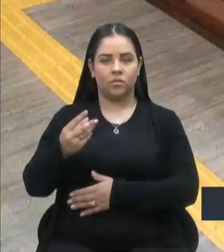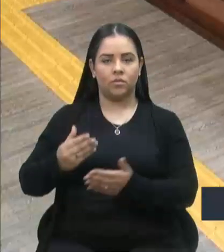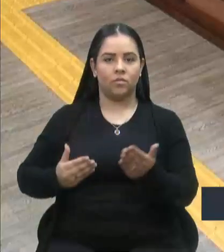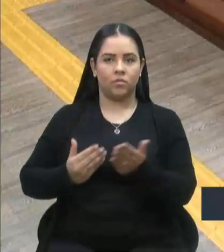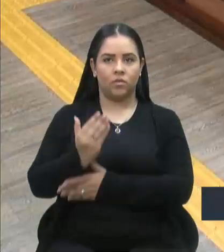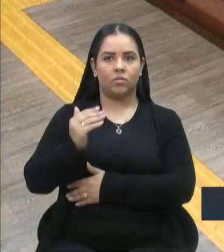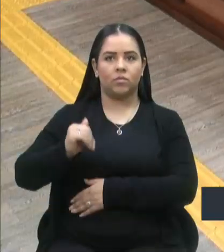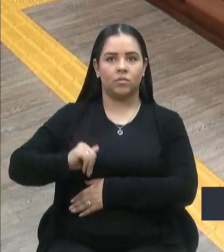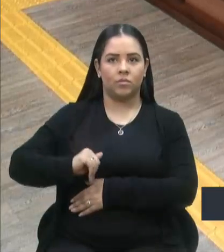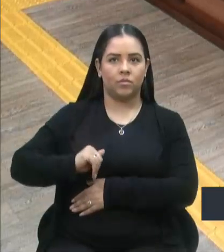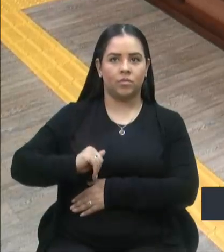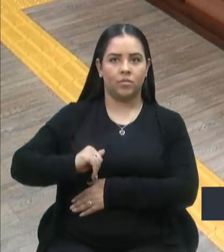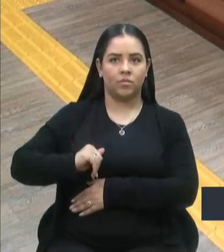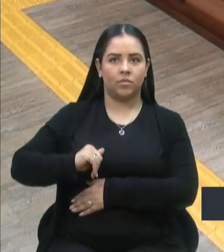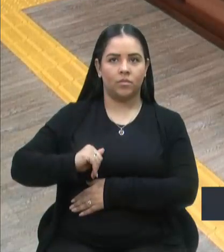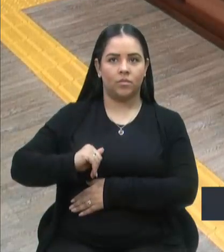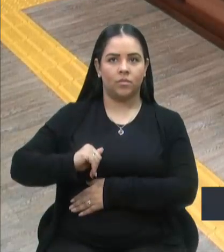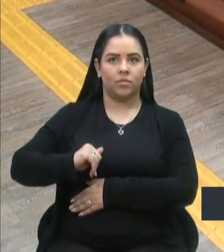aprovado